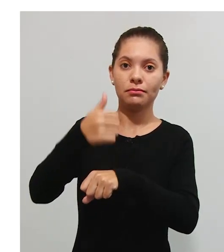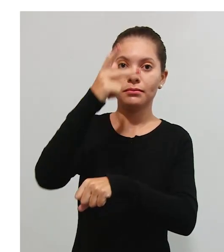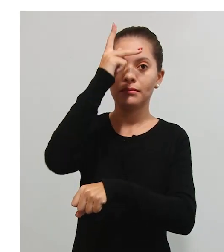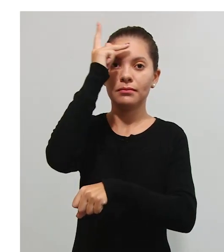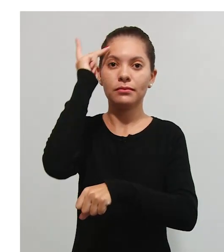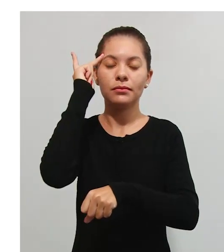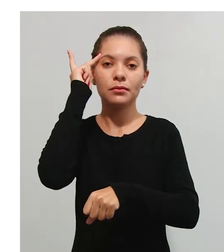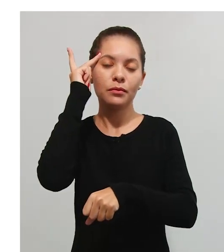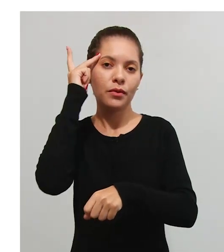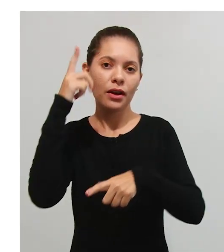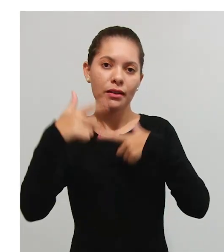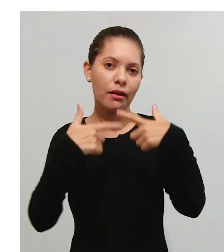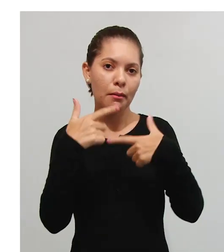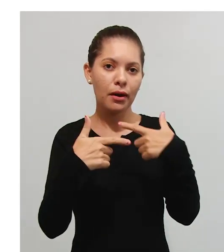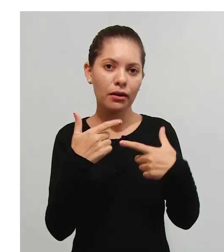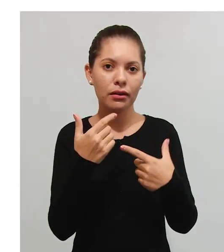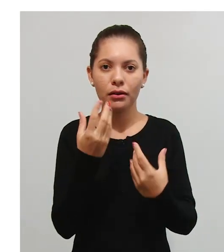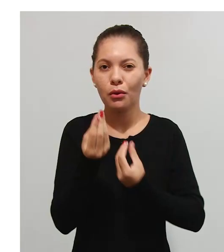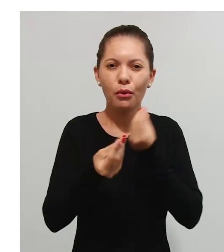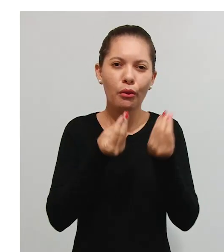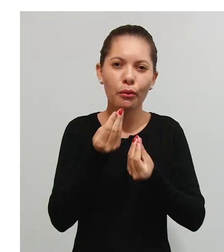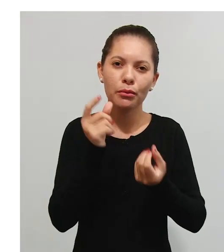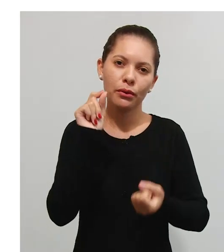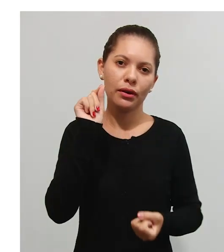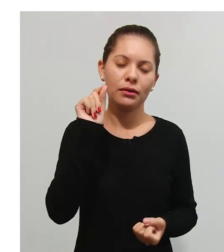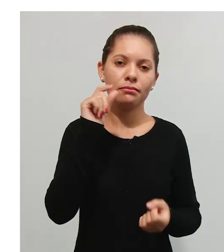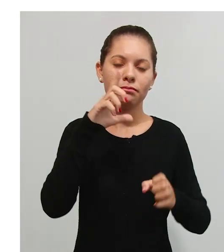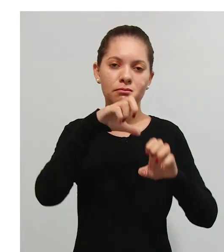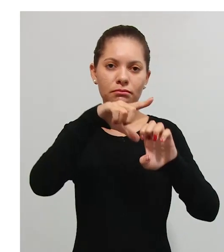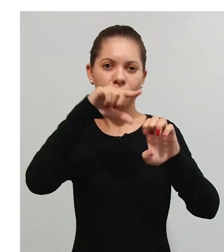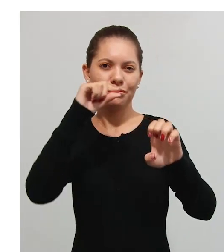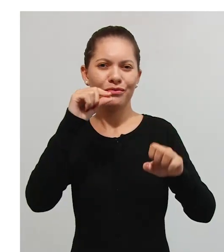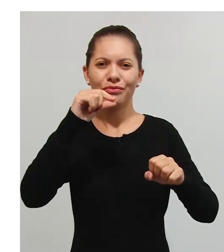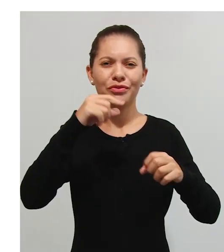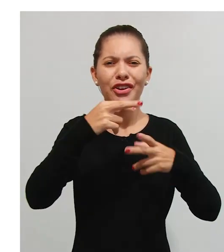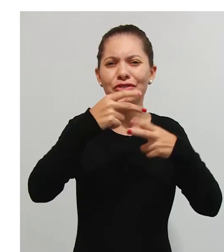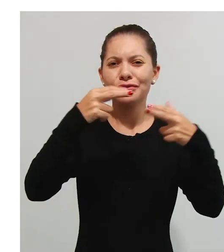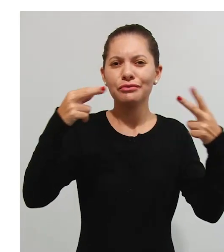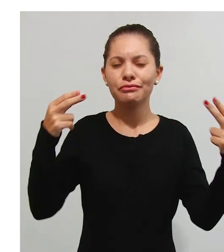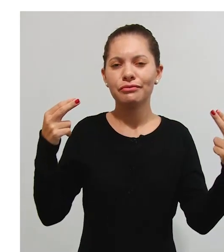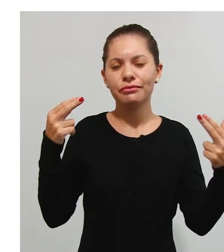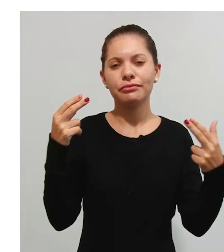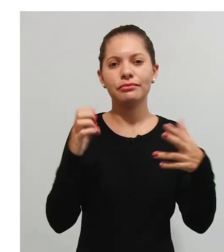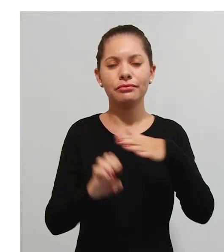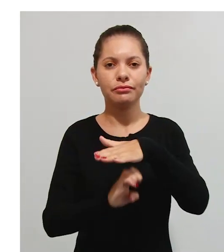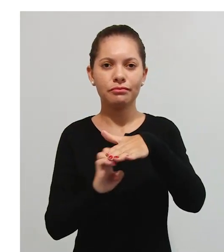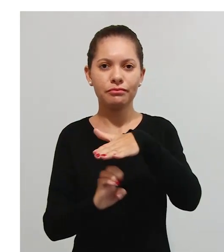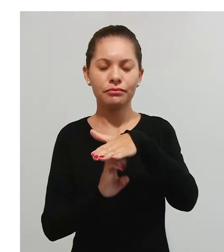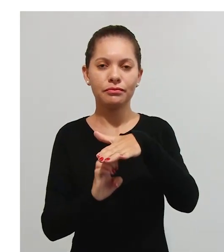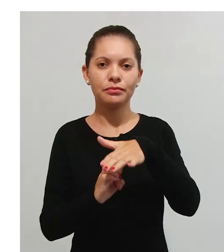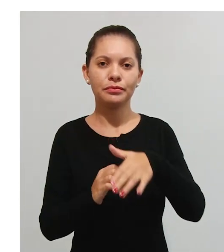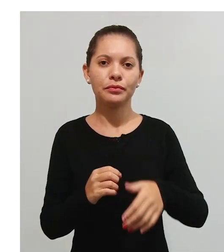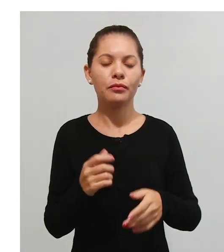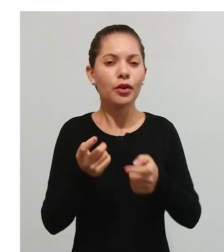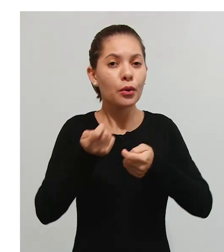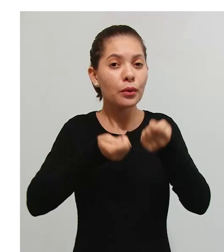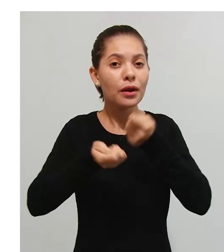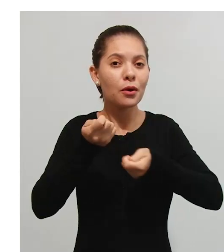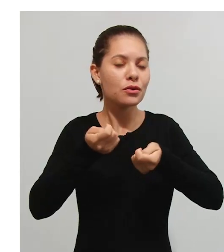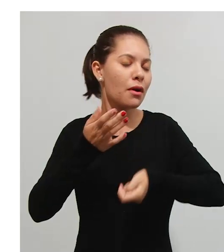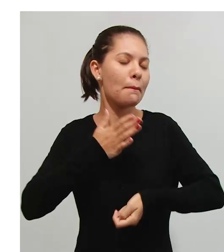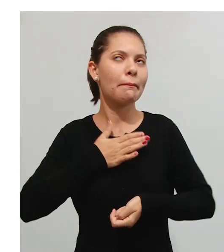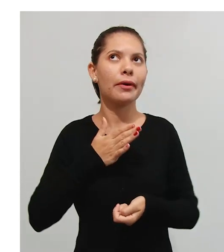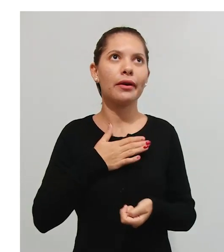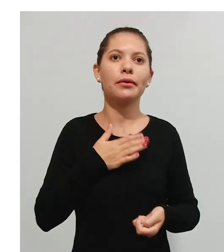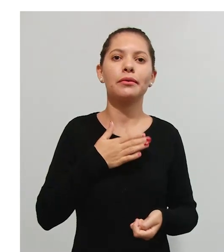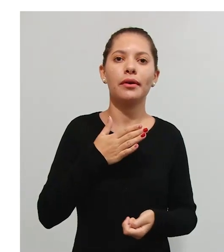como um empreendedor nas diversas questões da empresa. Ele vai tratar aquele negócio como se fosse